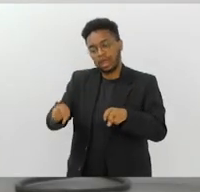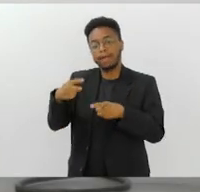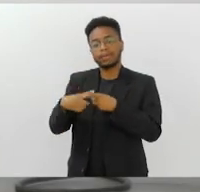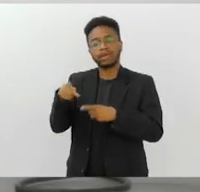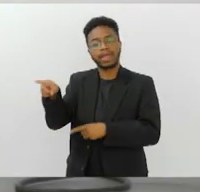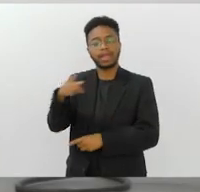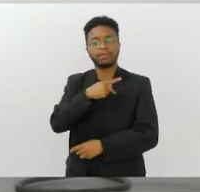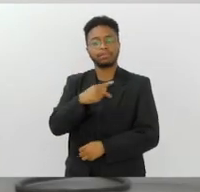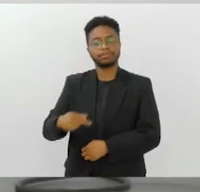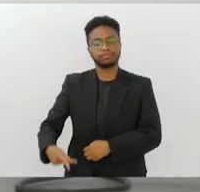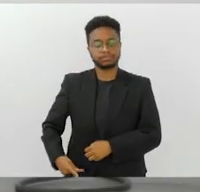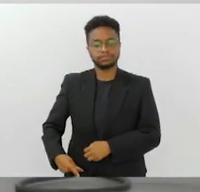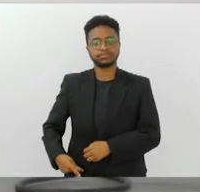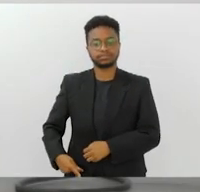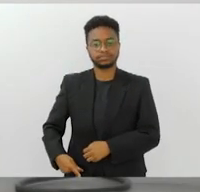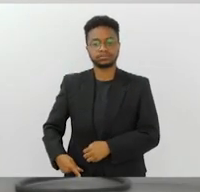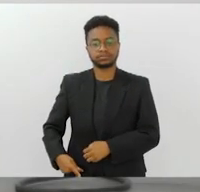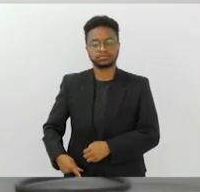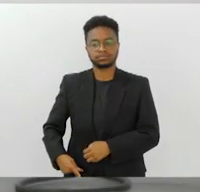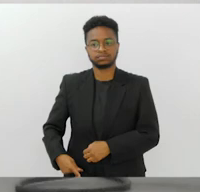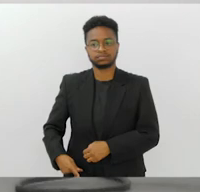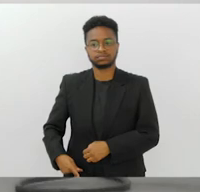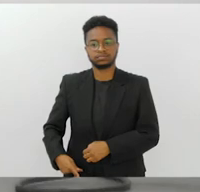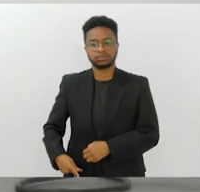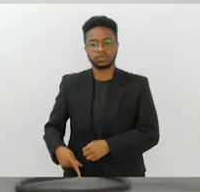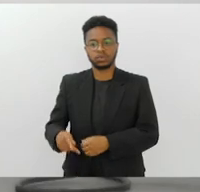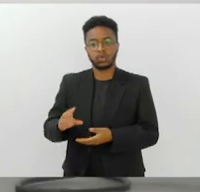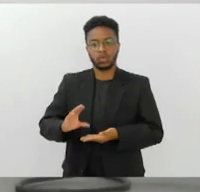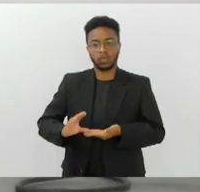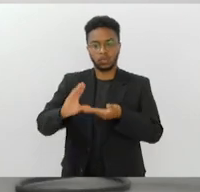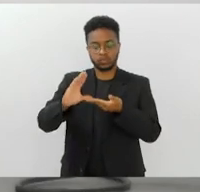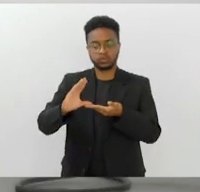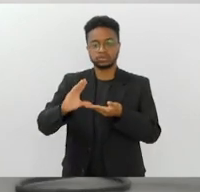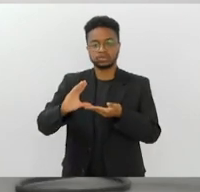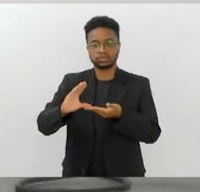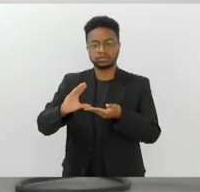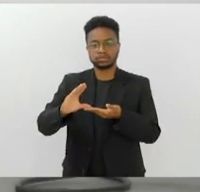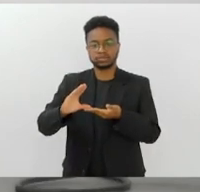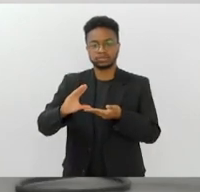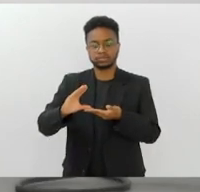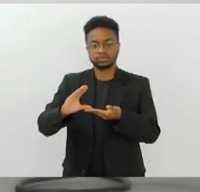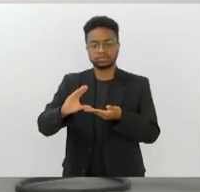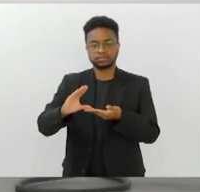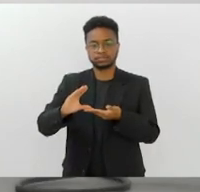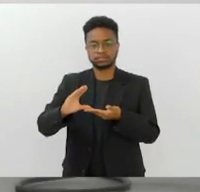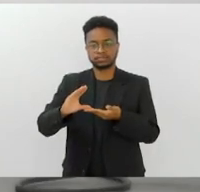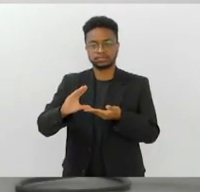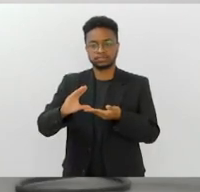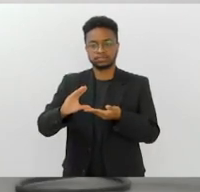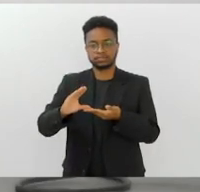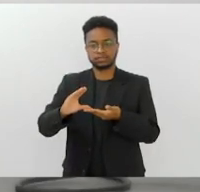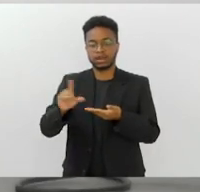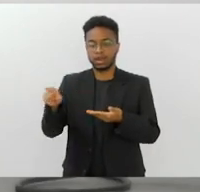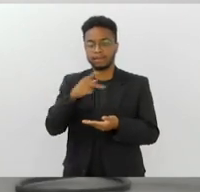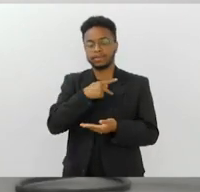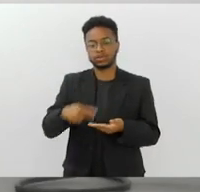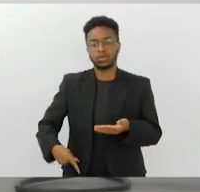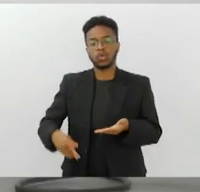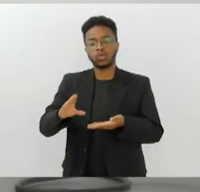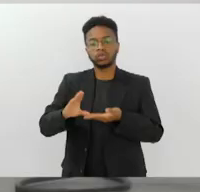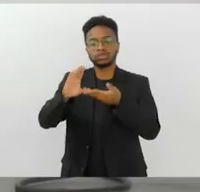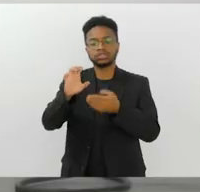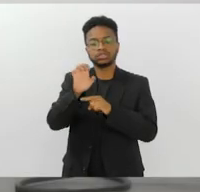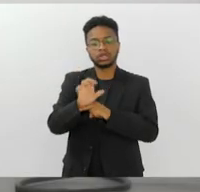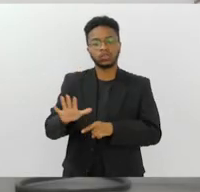Preside o o conselho e o presid o Conselho Estadual dos